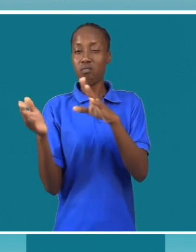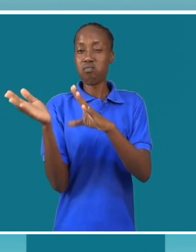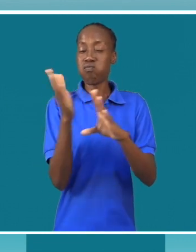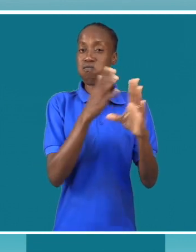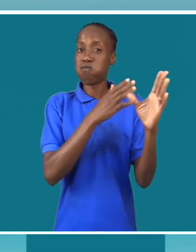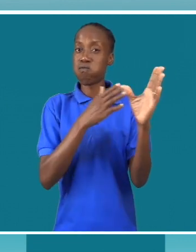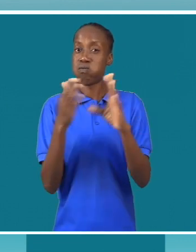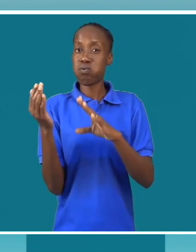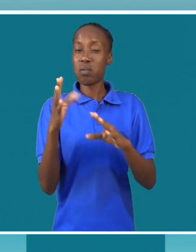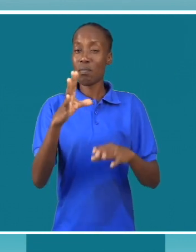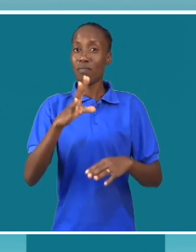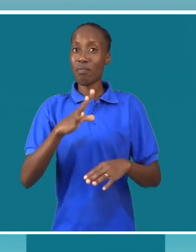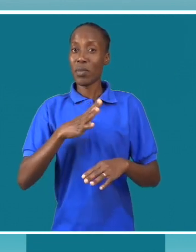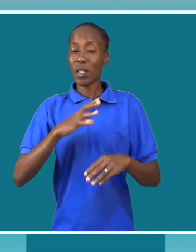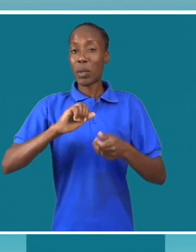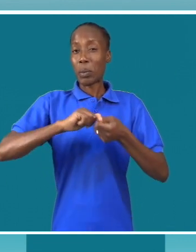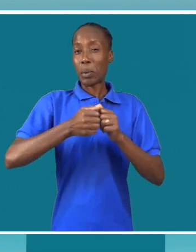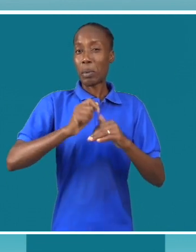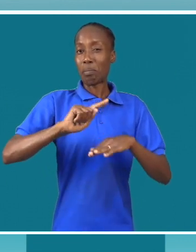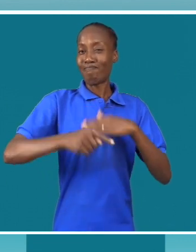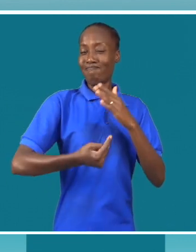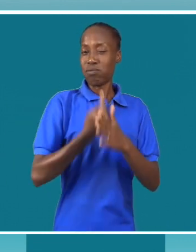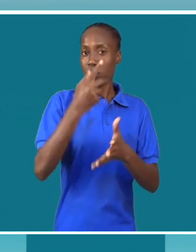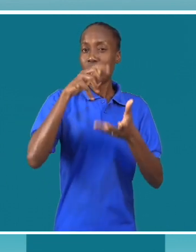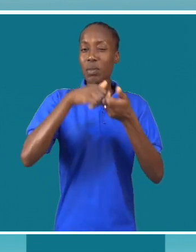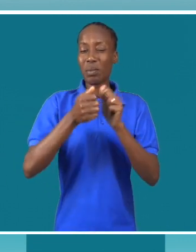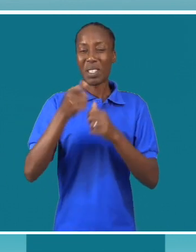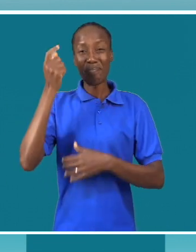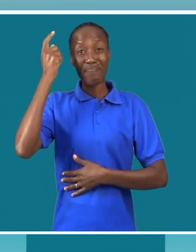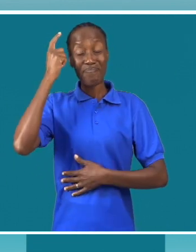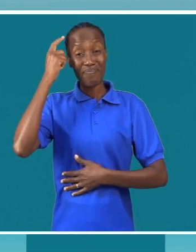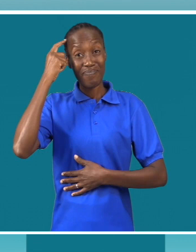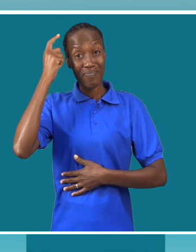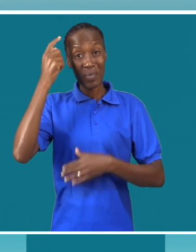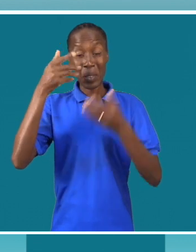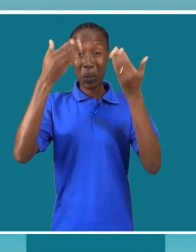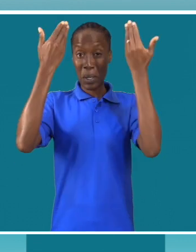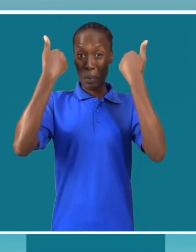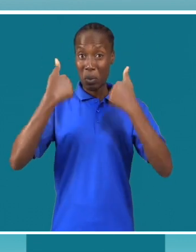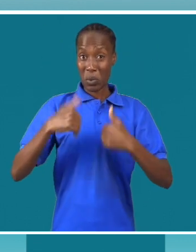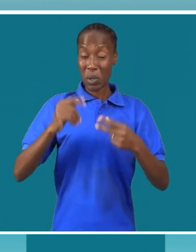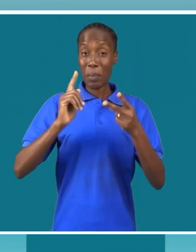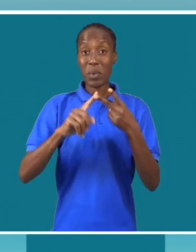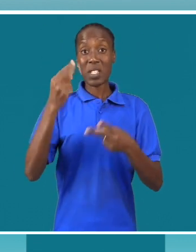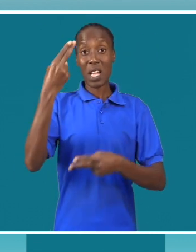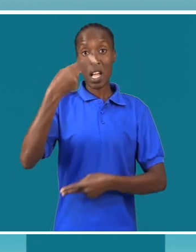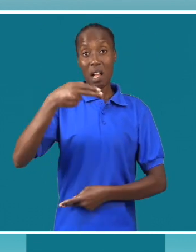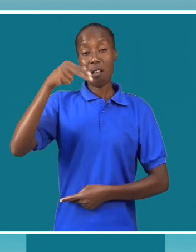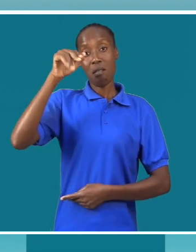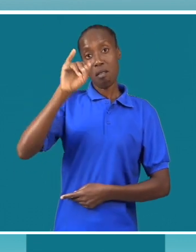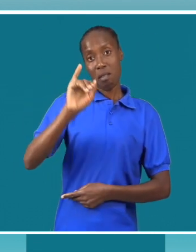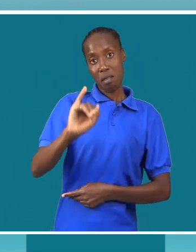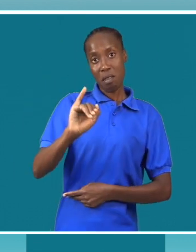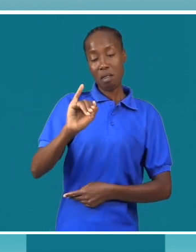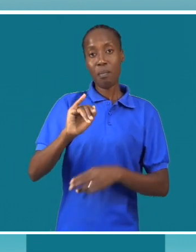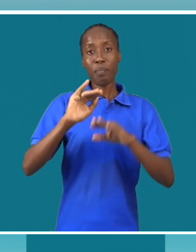há um efeito ao nível psicológico e, por isso, a HI espera